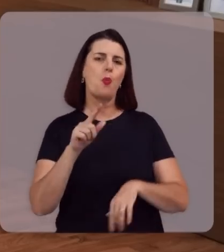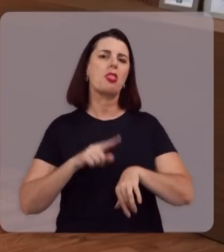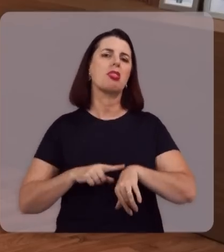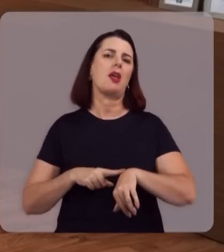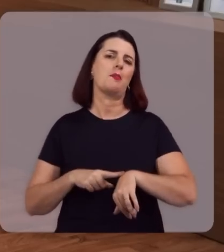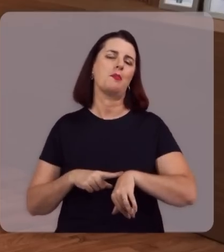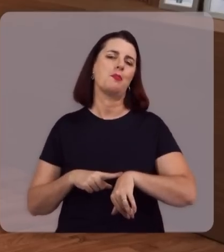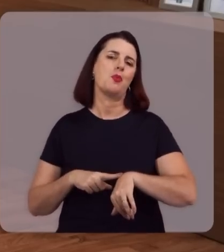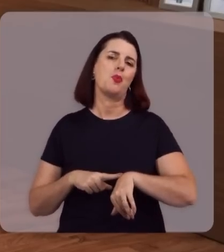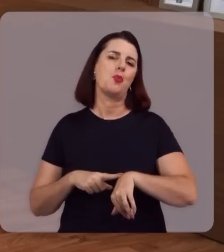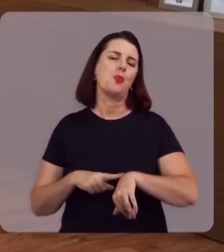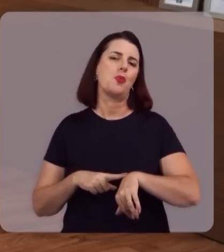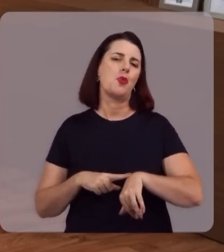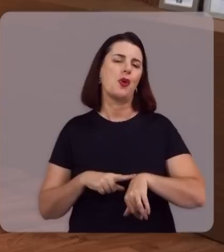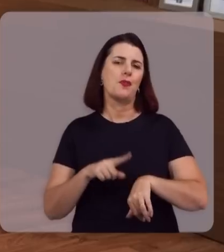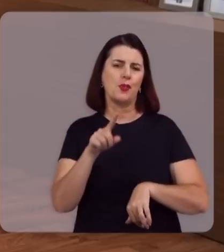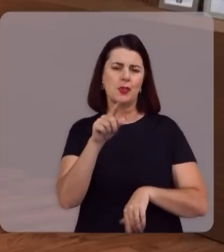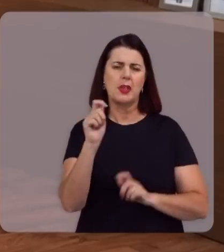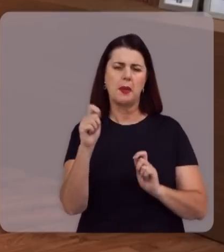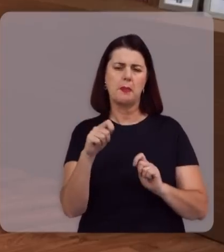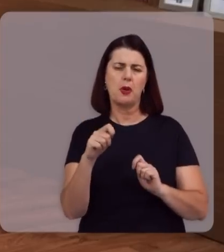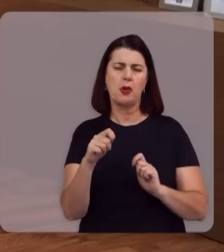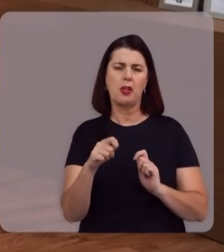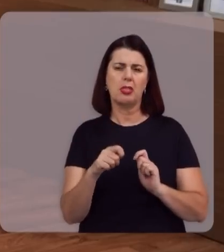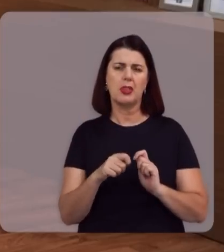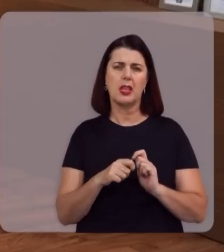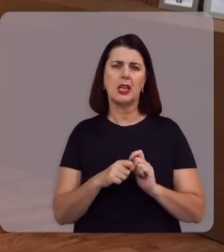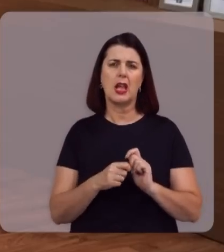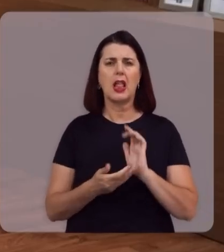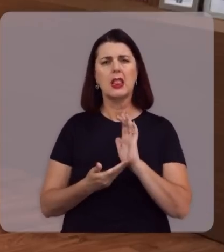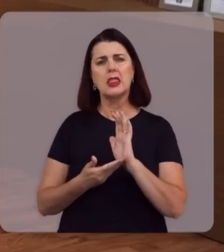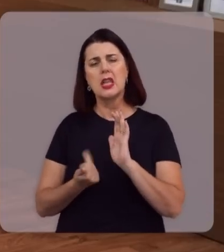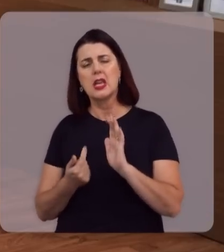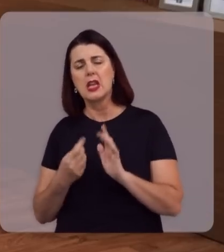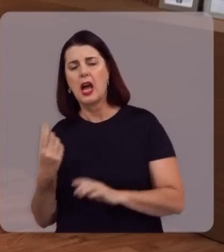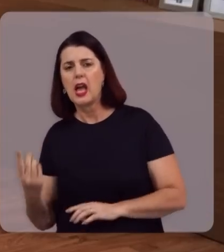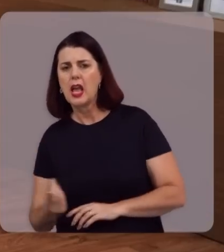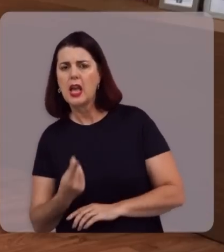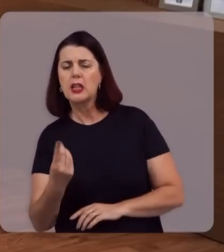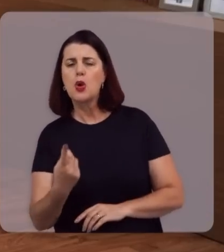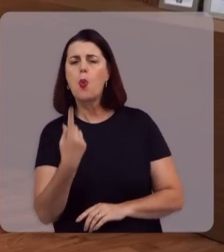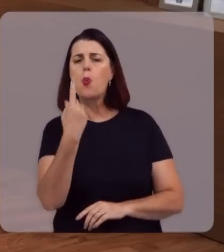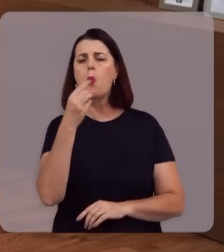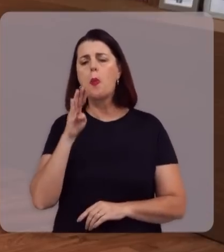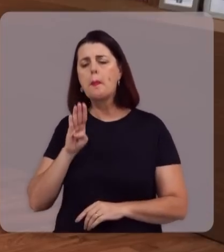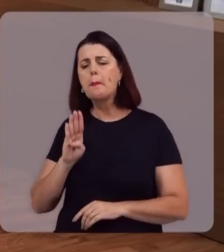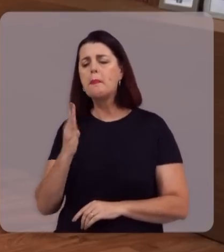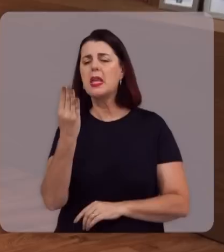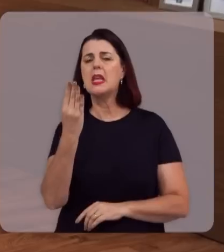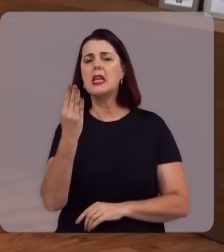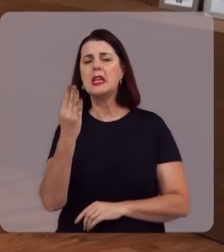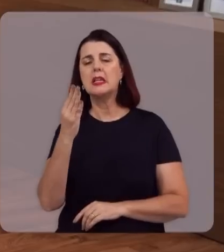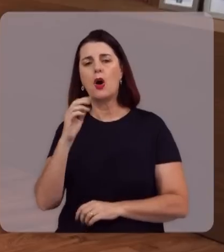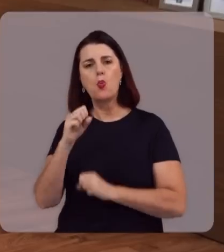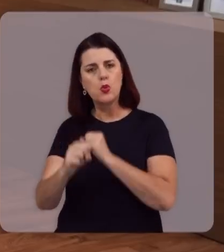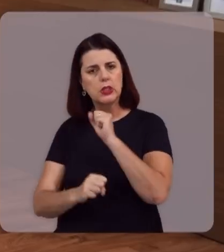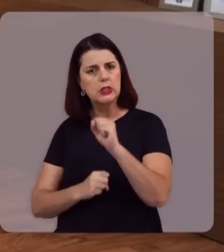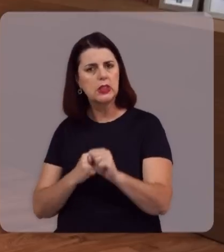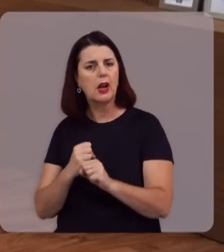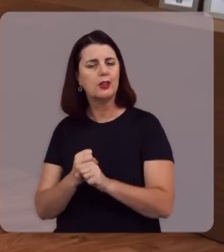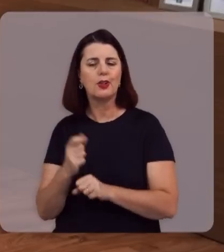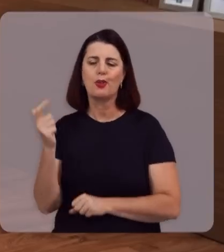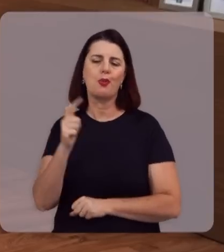tempo. Você poderia tirar da eternidade 1 bilhão de anos